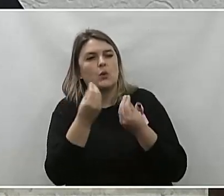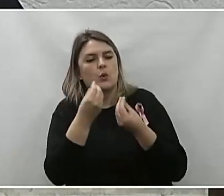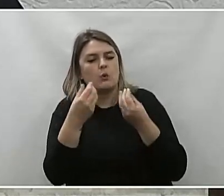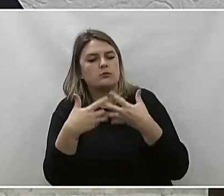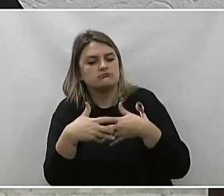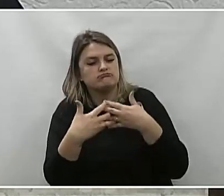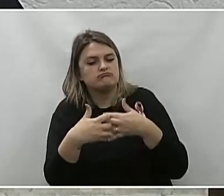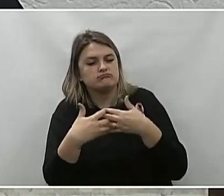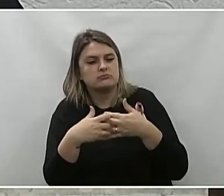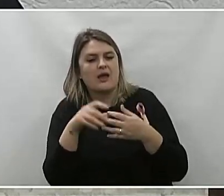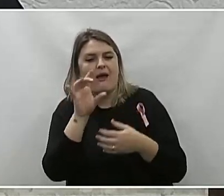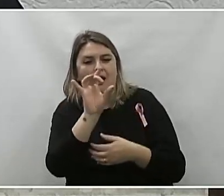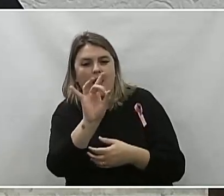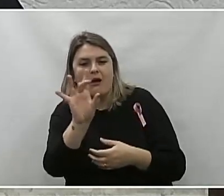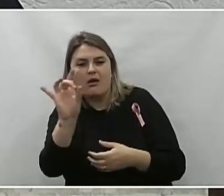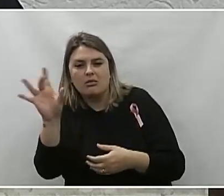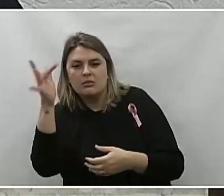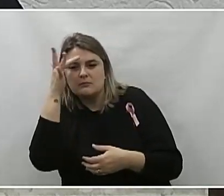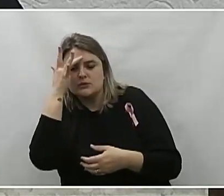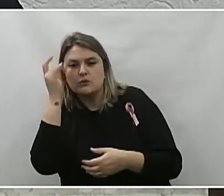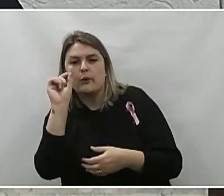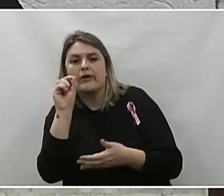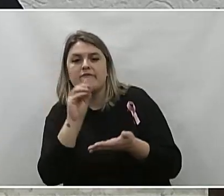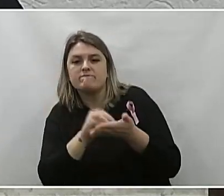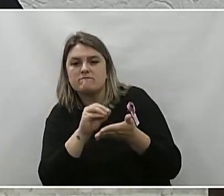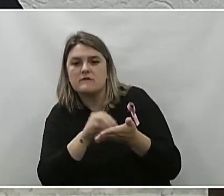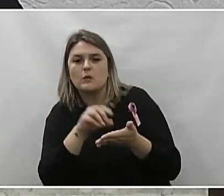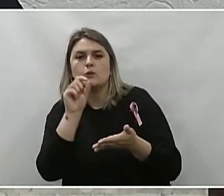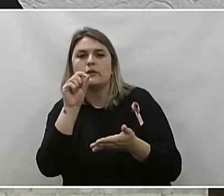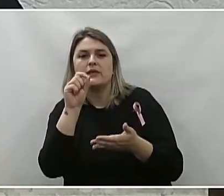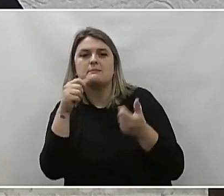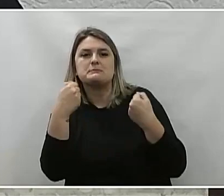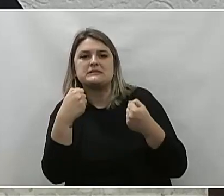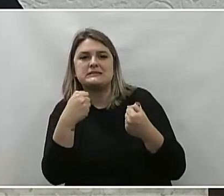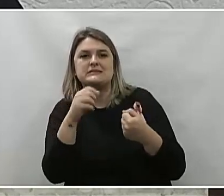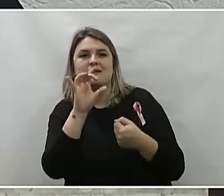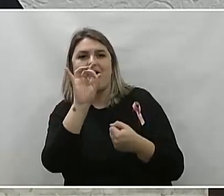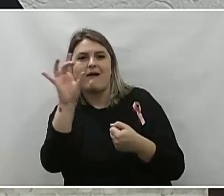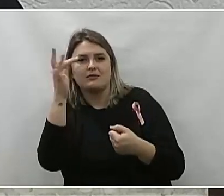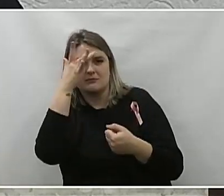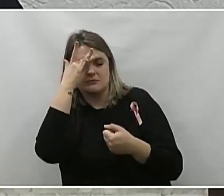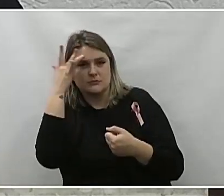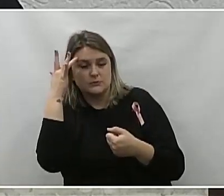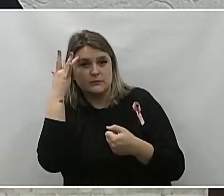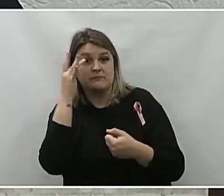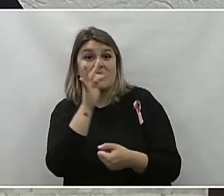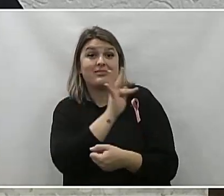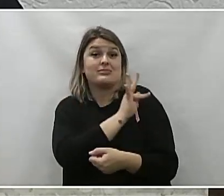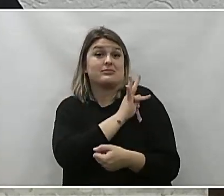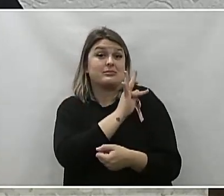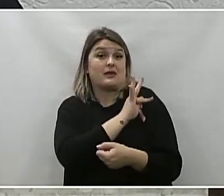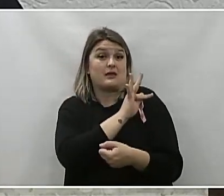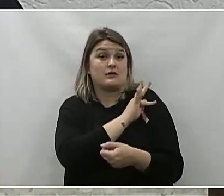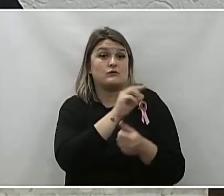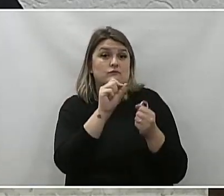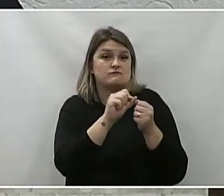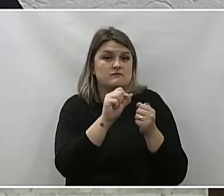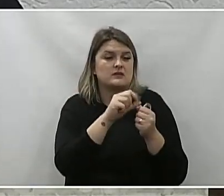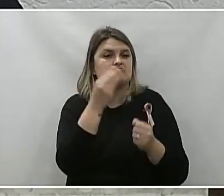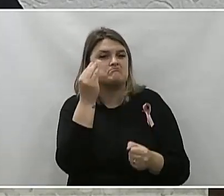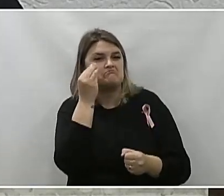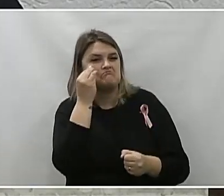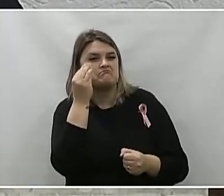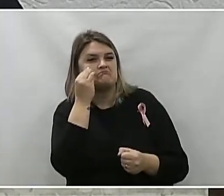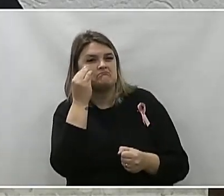individualizada de acordo com as necessidades e características de cada pessoa os técnicos irão realizar diversos